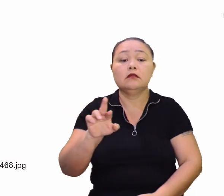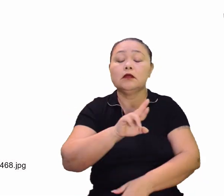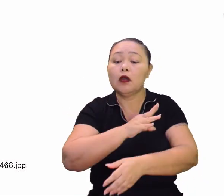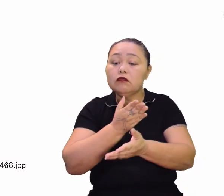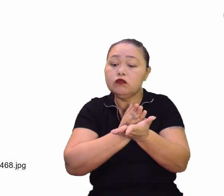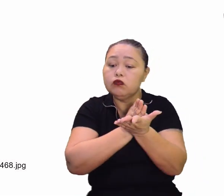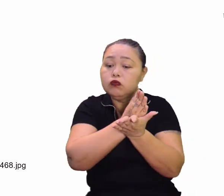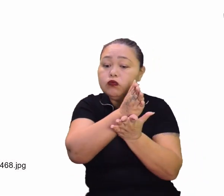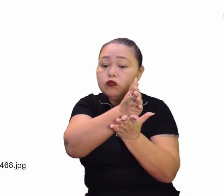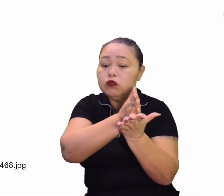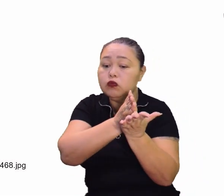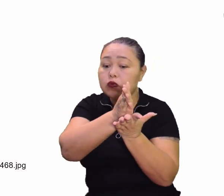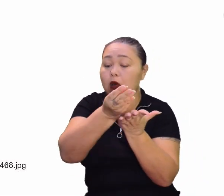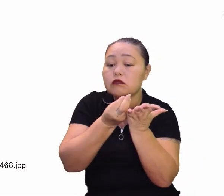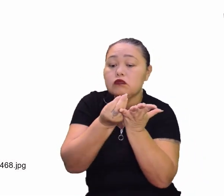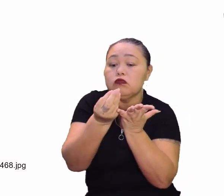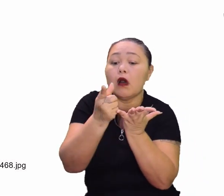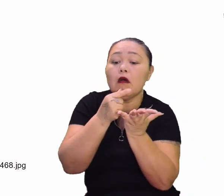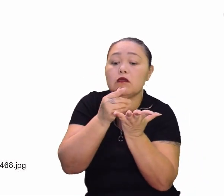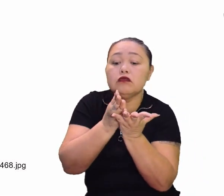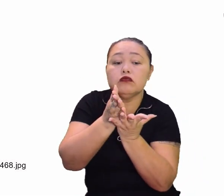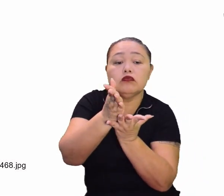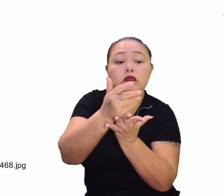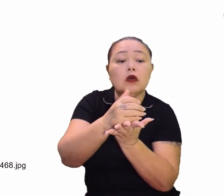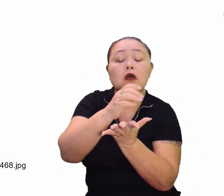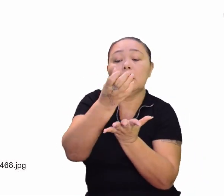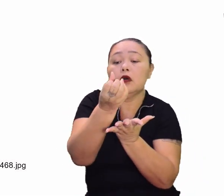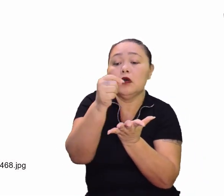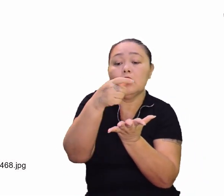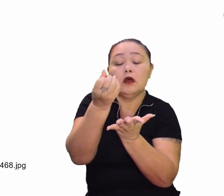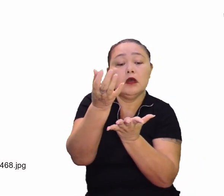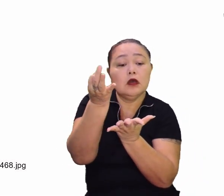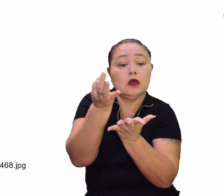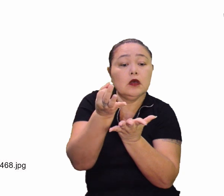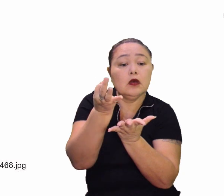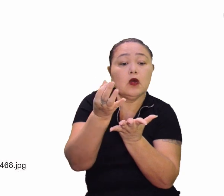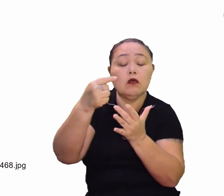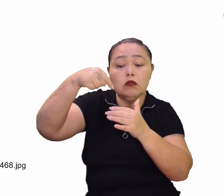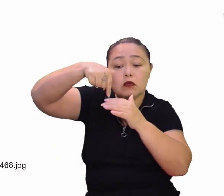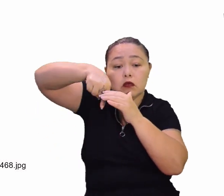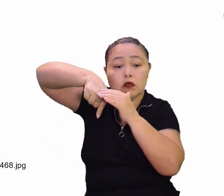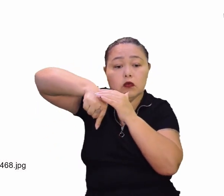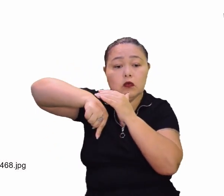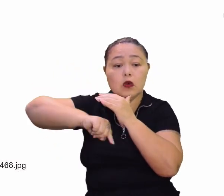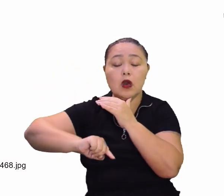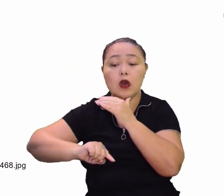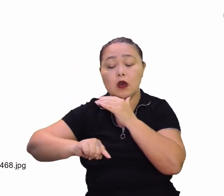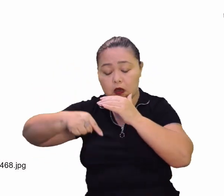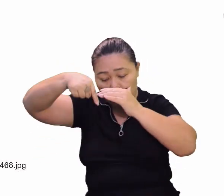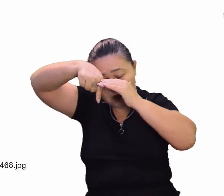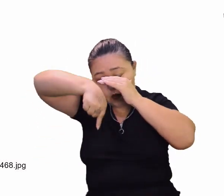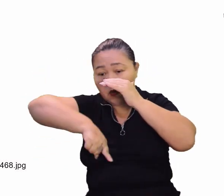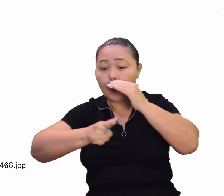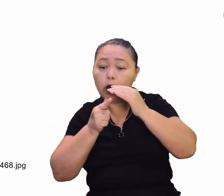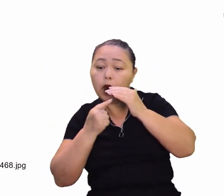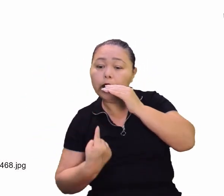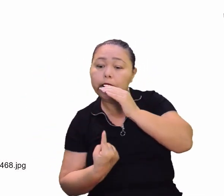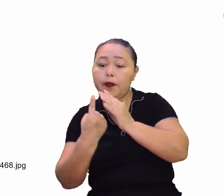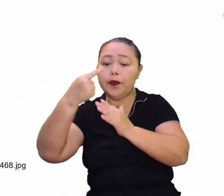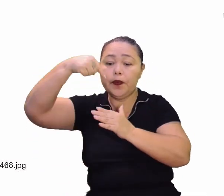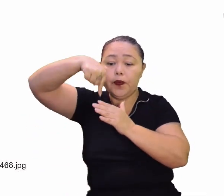geral de distribuição, 6,6% poço fundo ou artesiano,